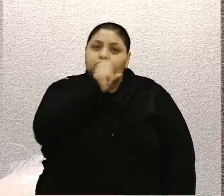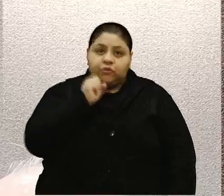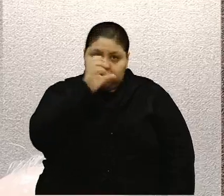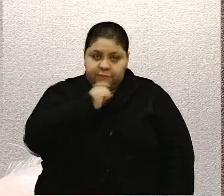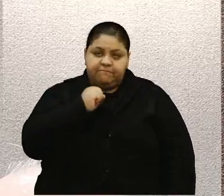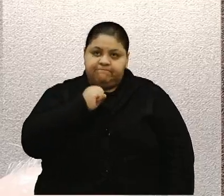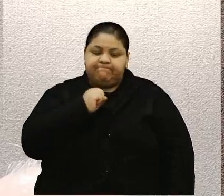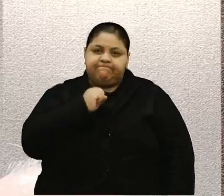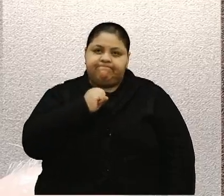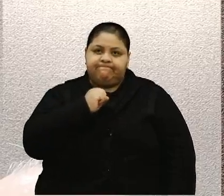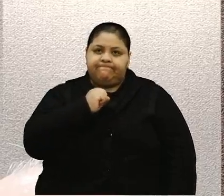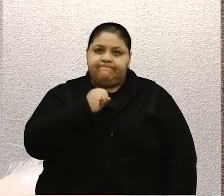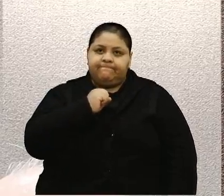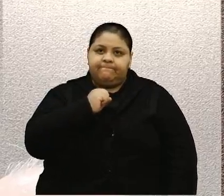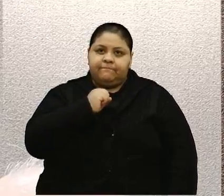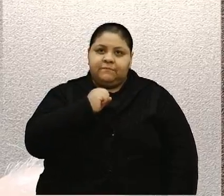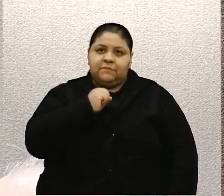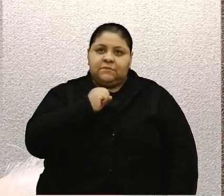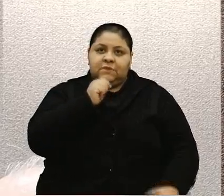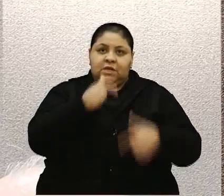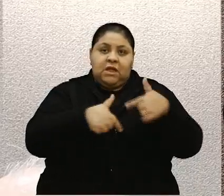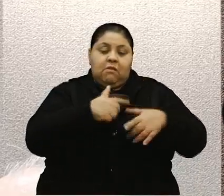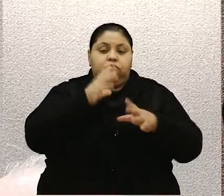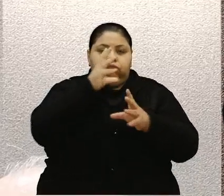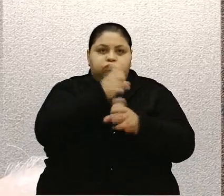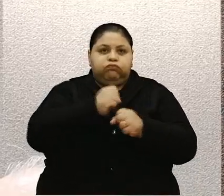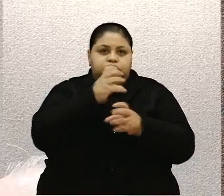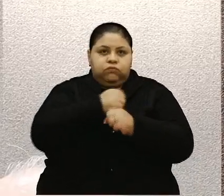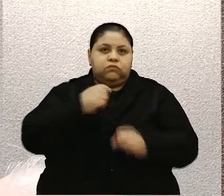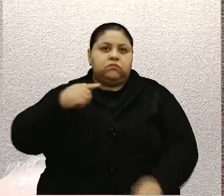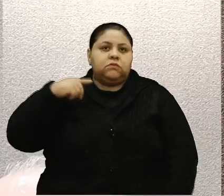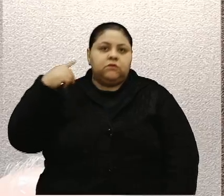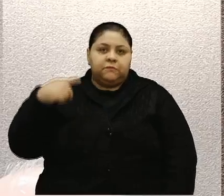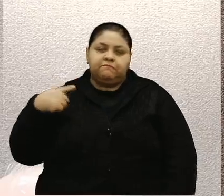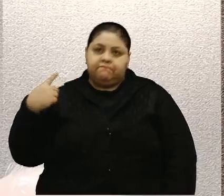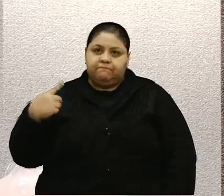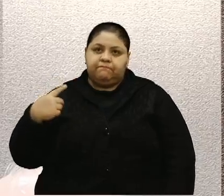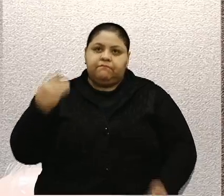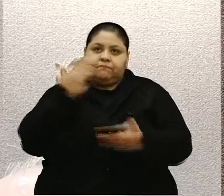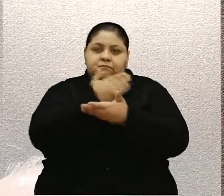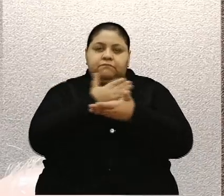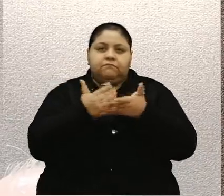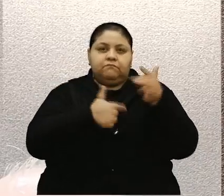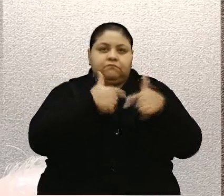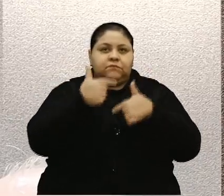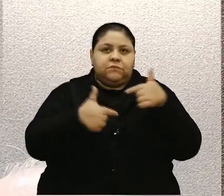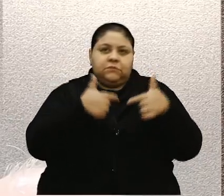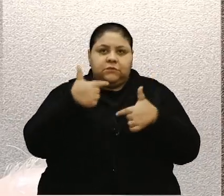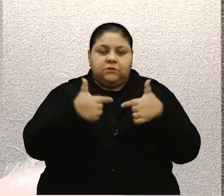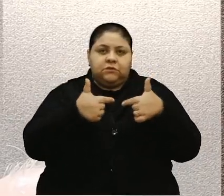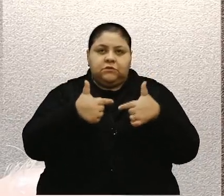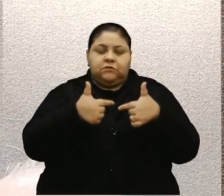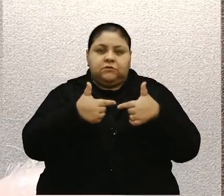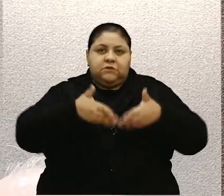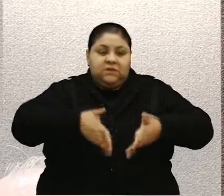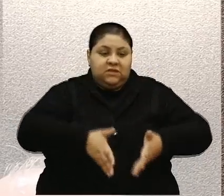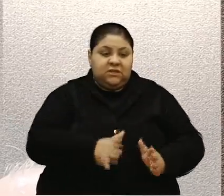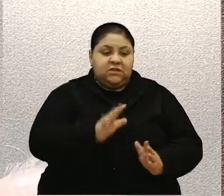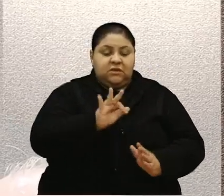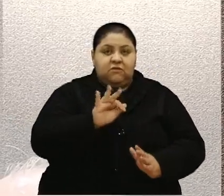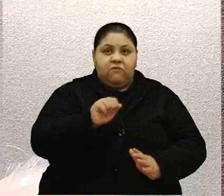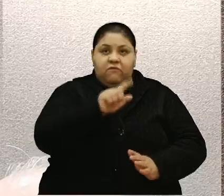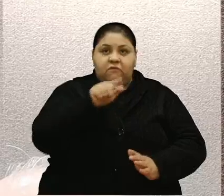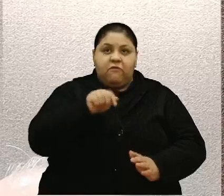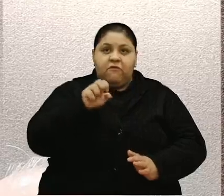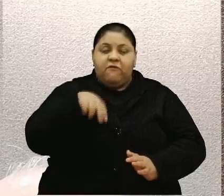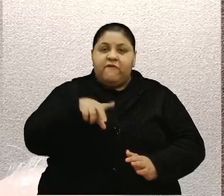que era contador, advogado, começou a trabalhar muito cedo, nascido em Fazenda Souza, veio para Caxias,